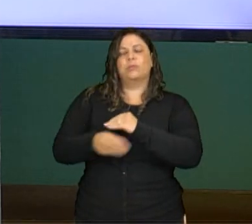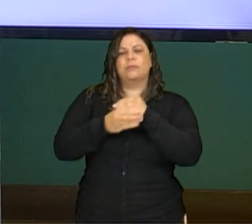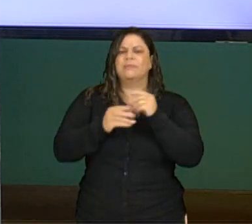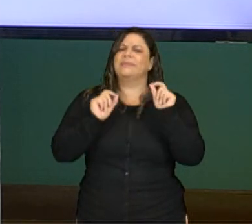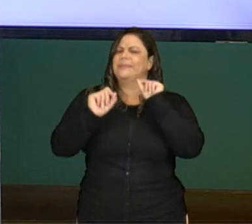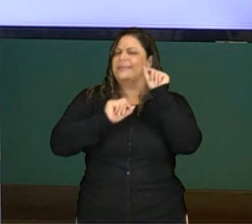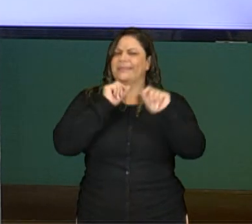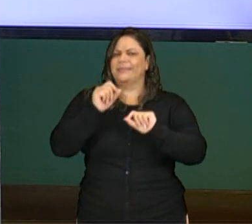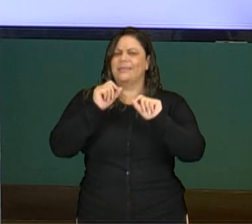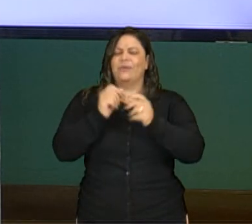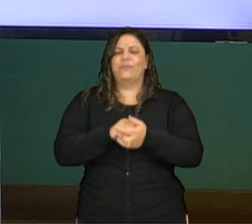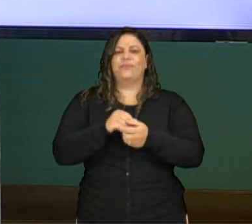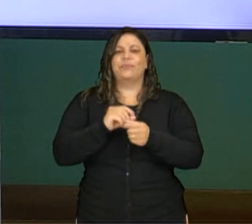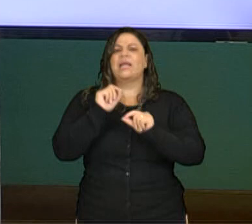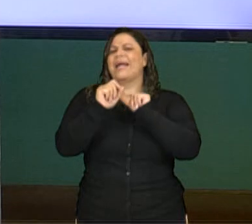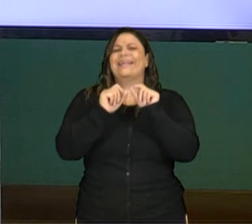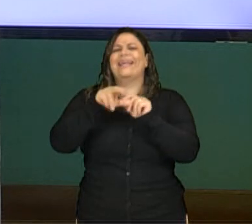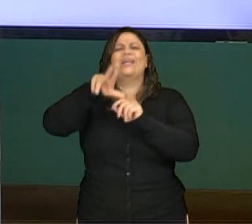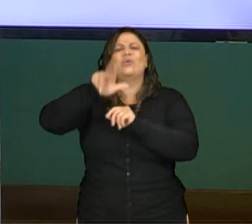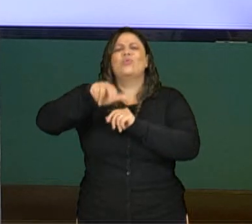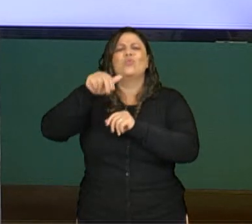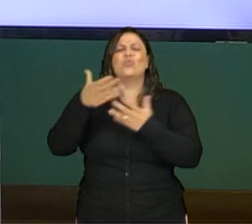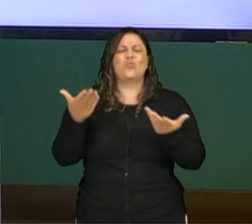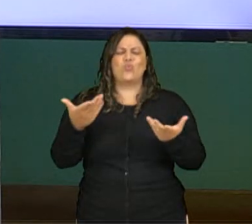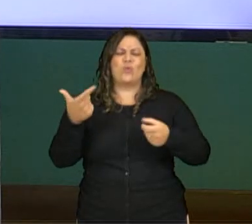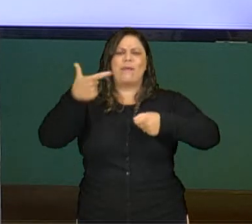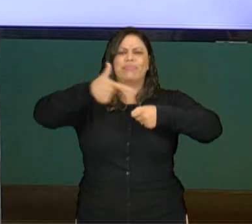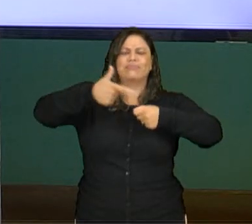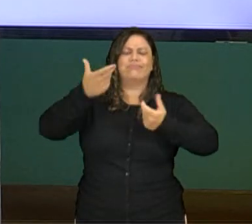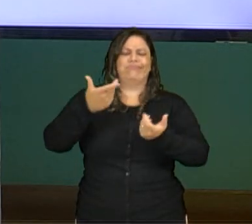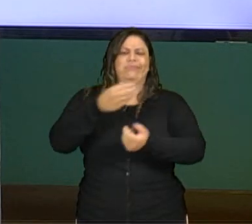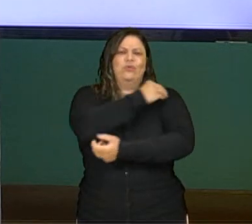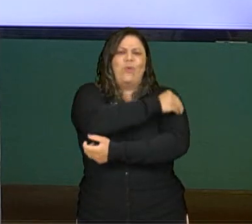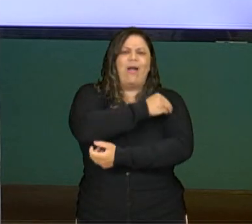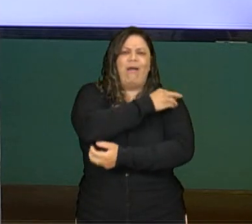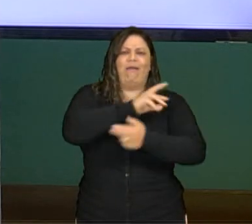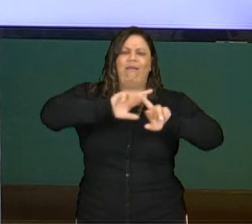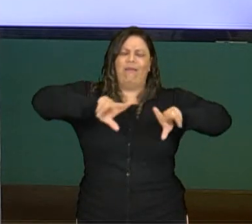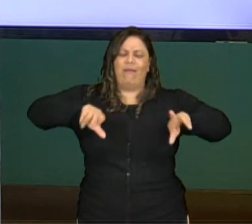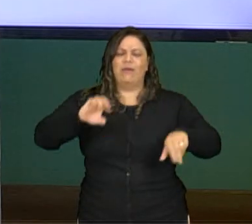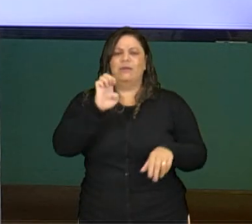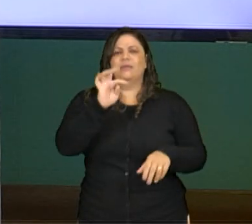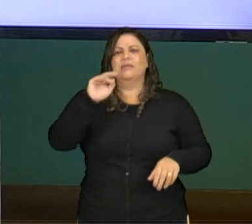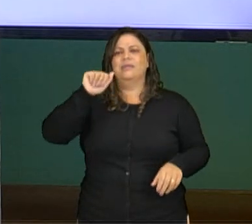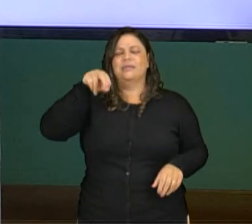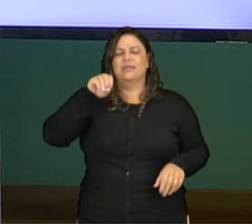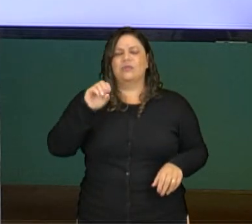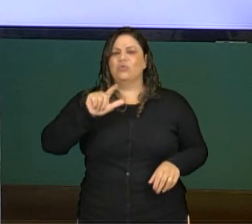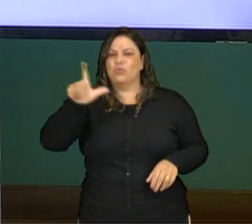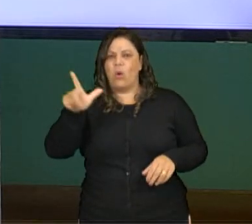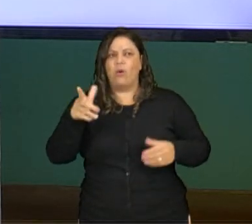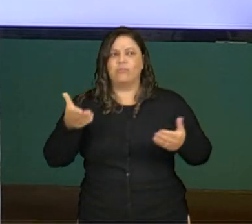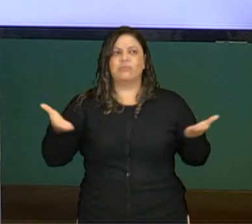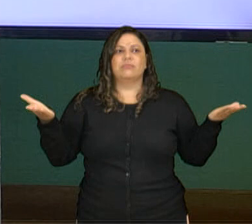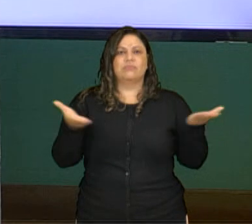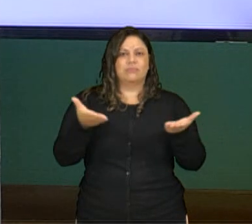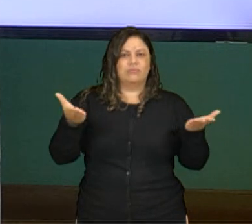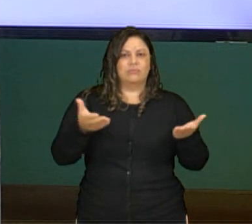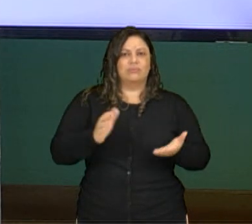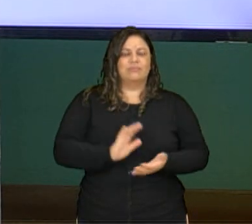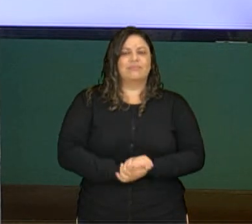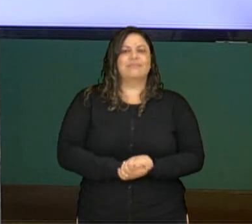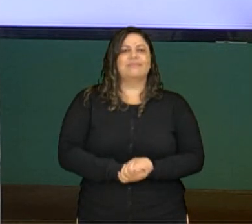Sim, o etanol, claro, quem nunca não entrou em contato com o etanol? Todos nós, ainda mais nesse momento de